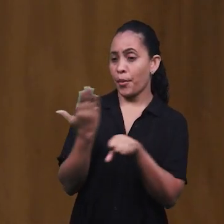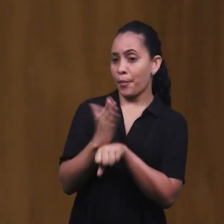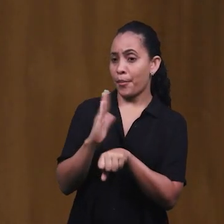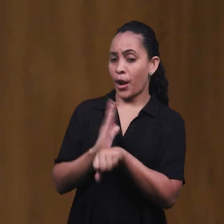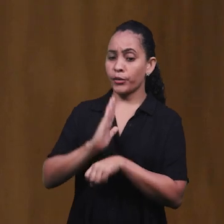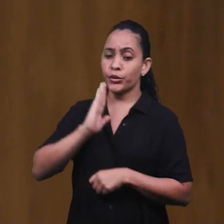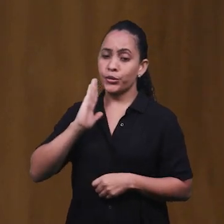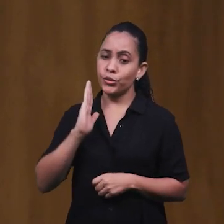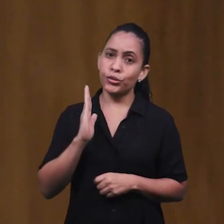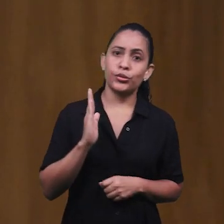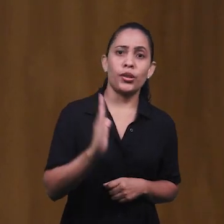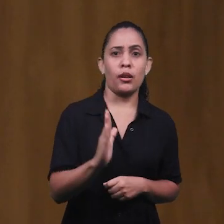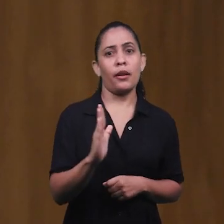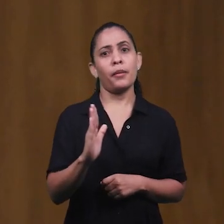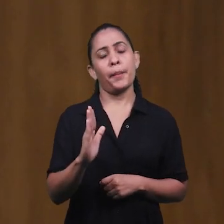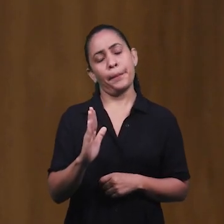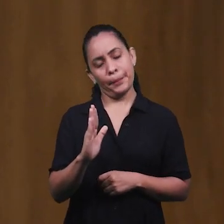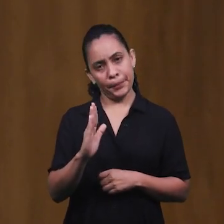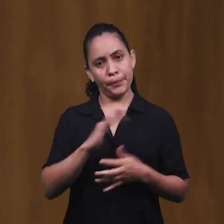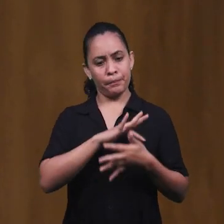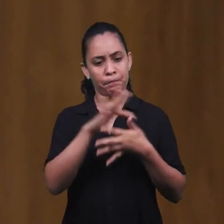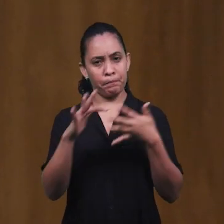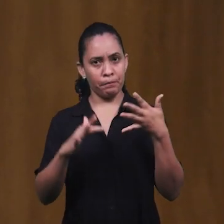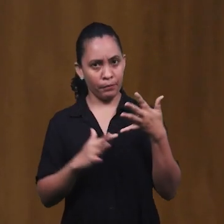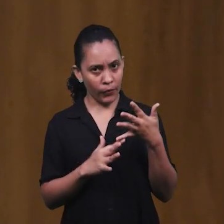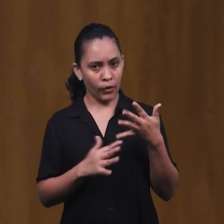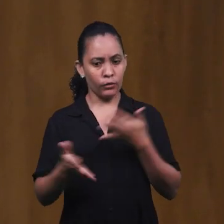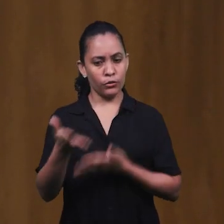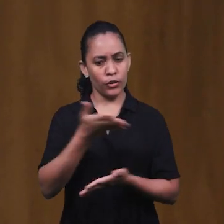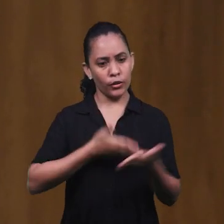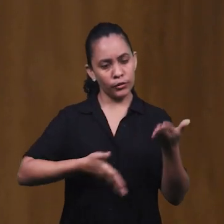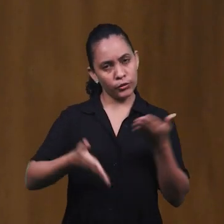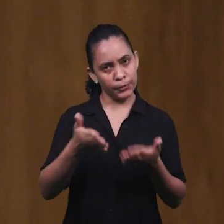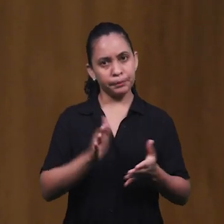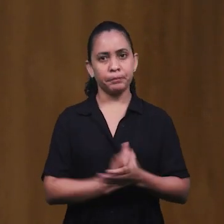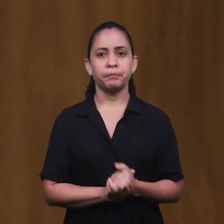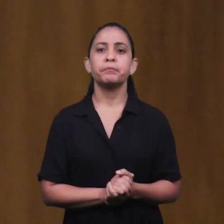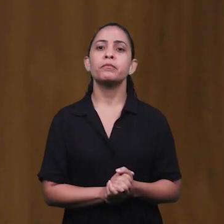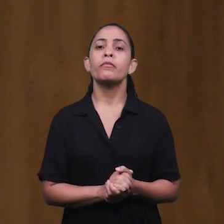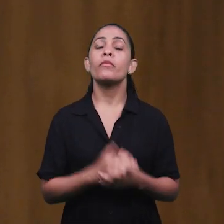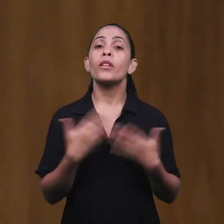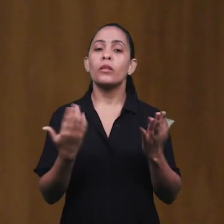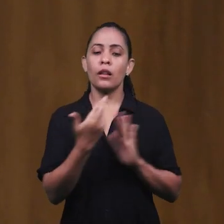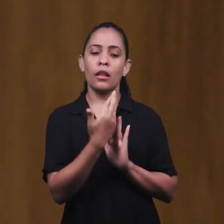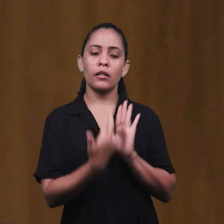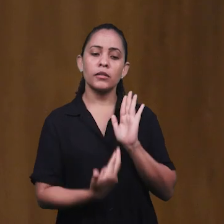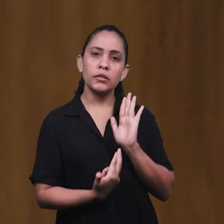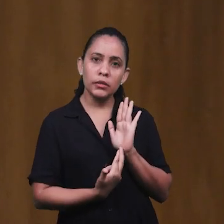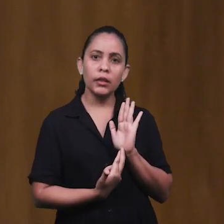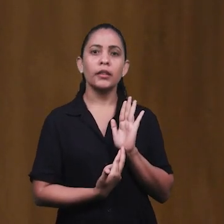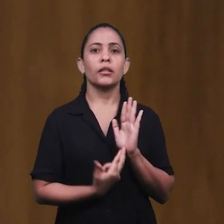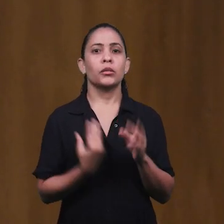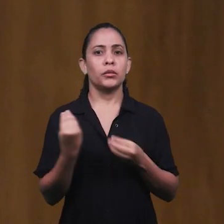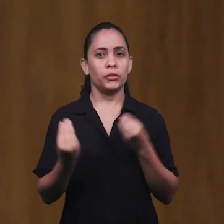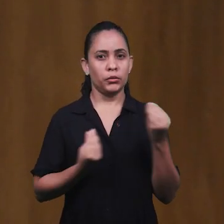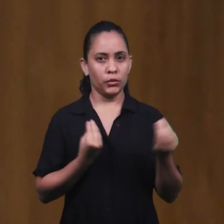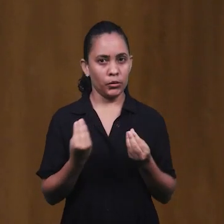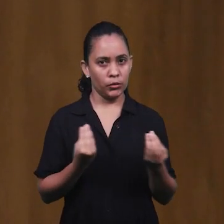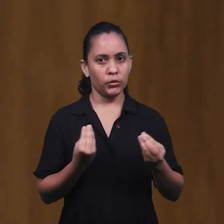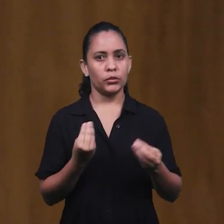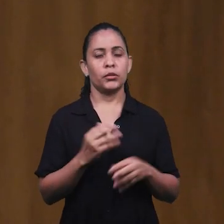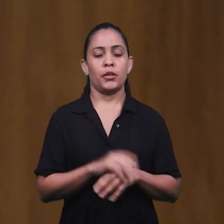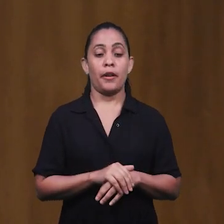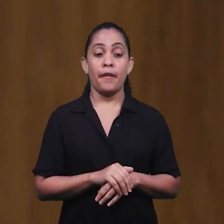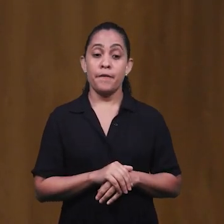e direta sobre os principais pontos que envolvem o dia a dia nos condomínios, como as regras internas e formas de resolução de conflitos